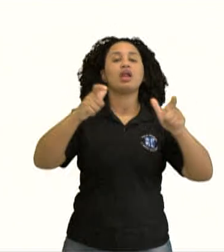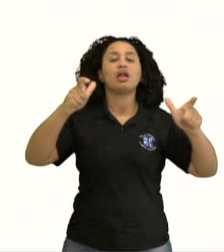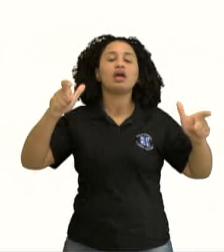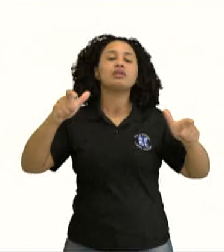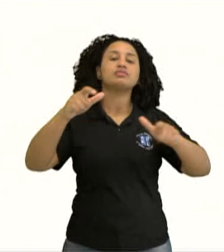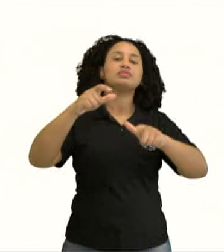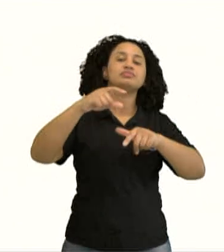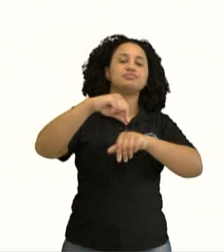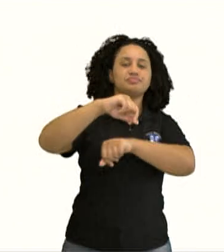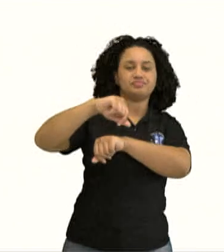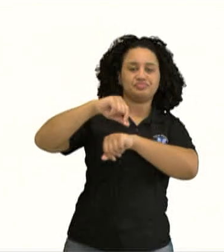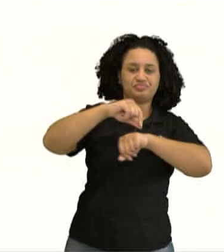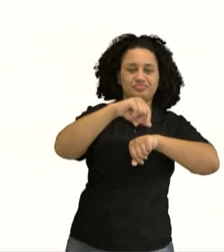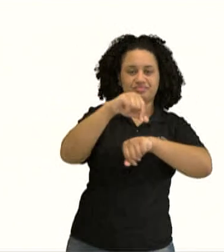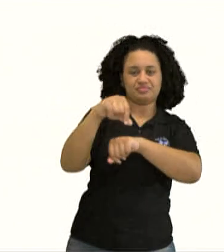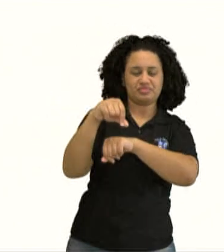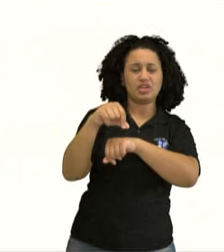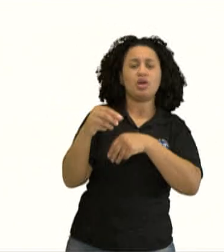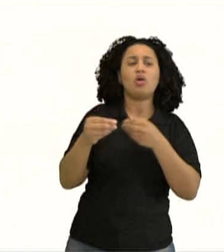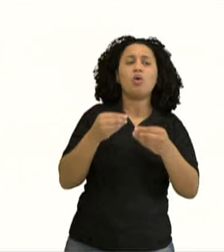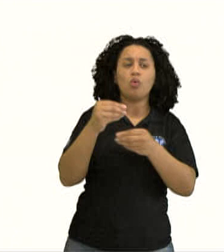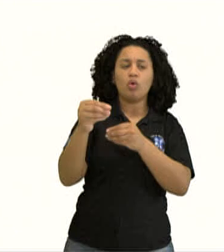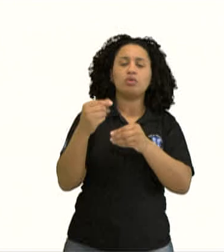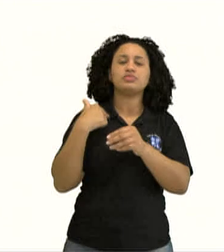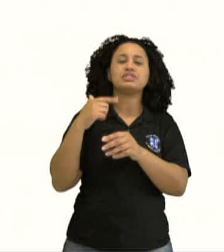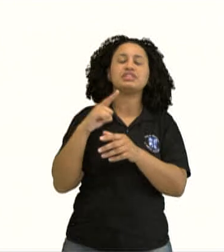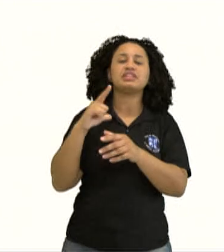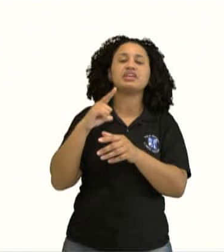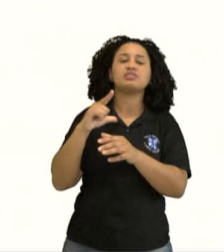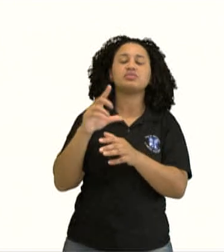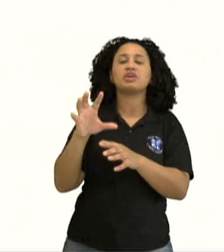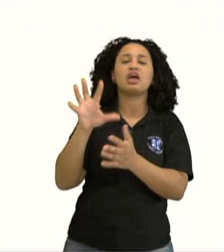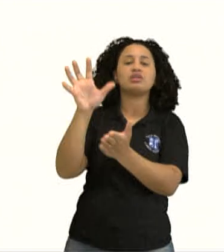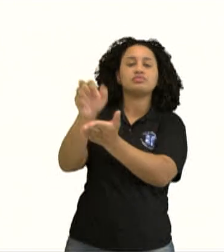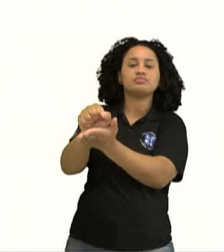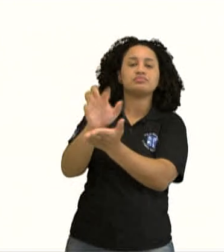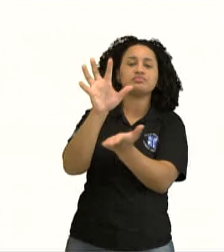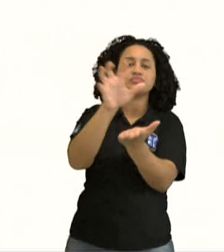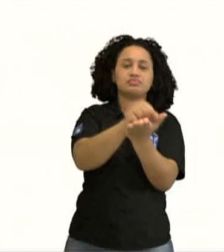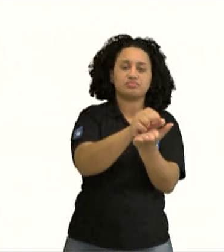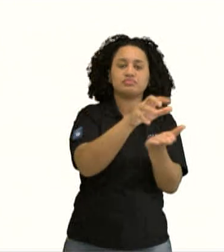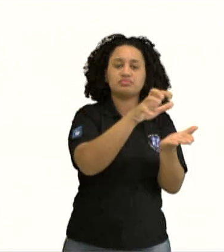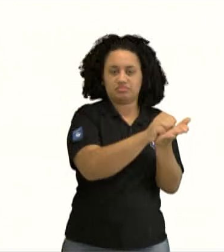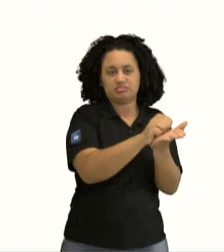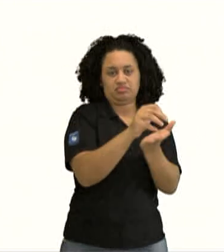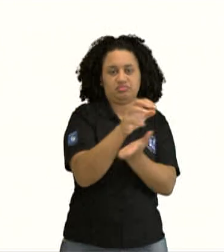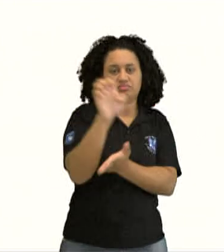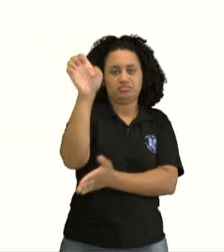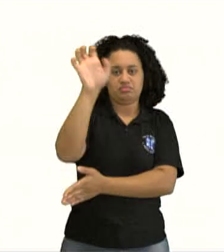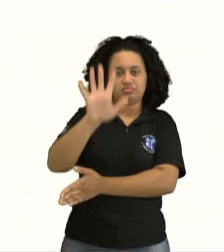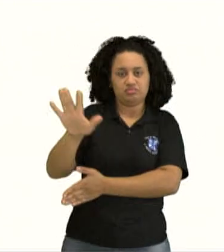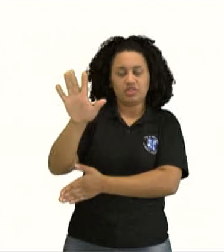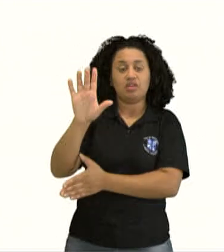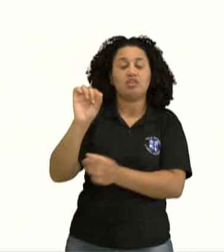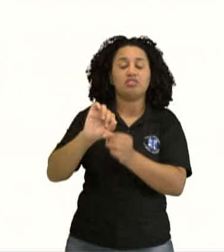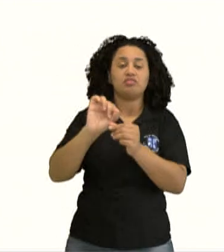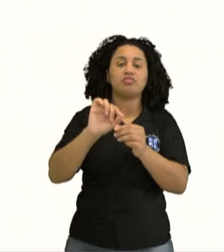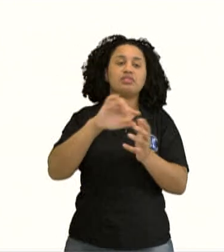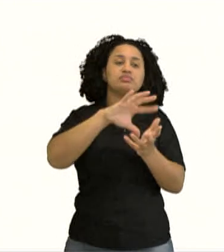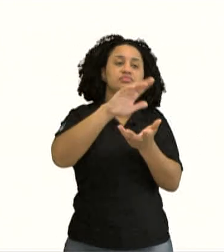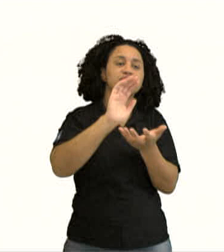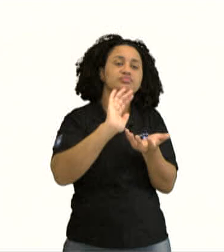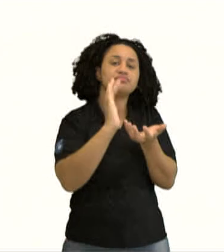capitalista, na forma do colonialismo europeu. Isso levou as sociedades ocidentais